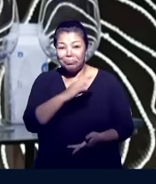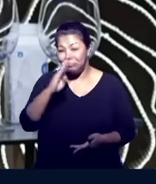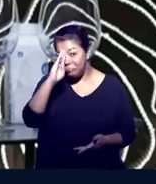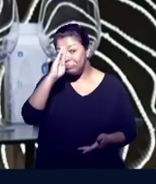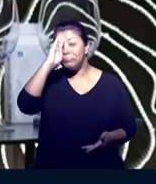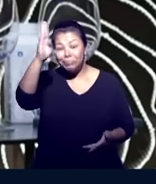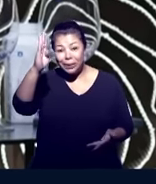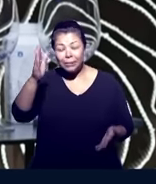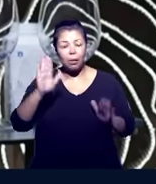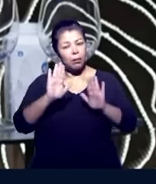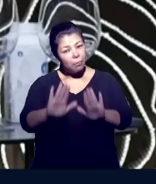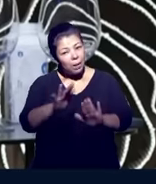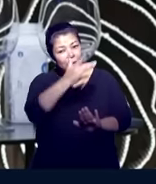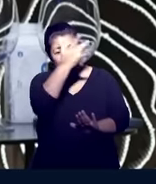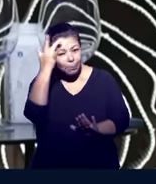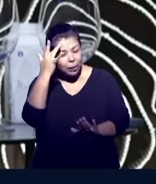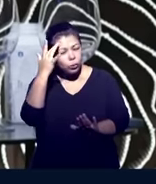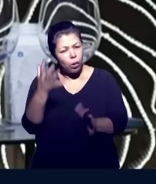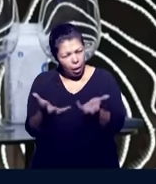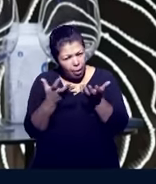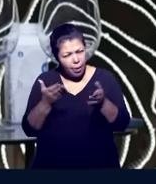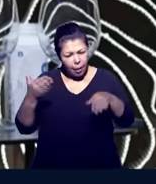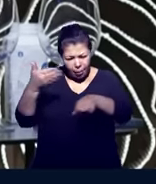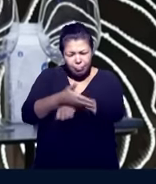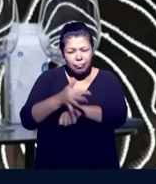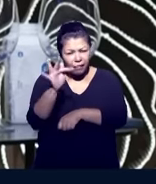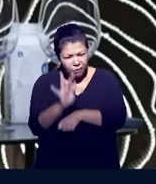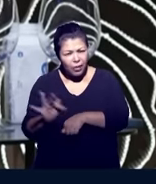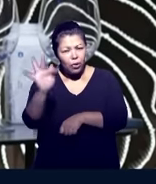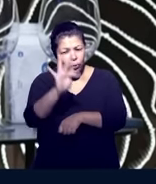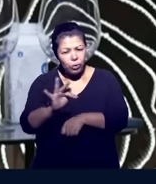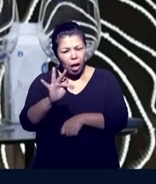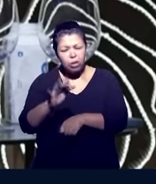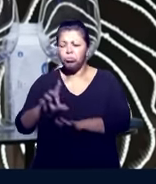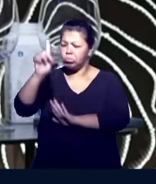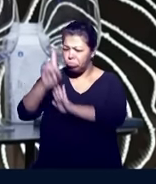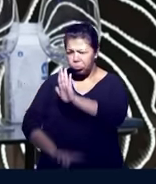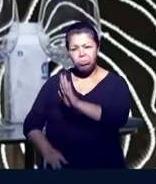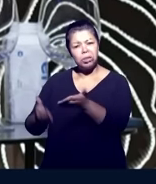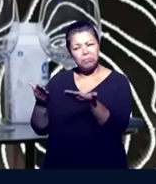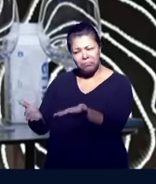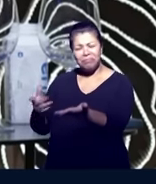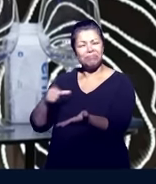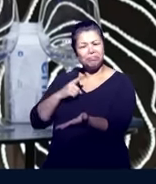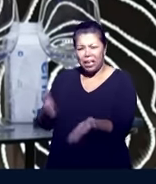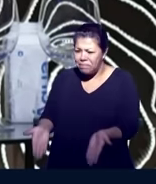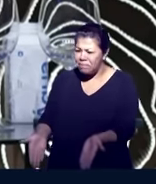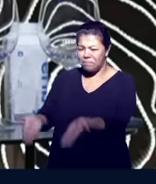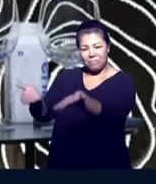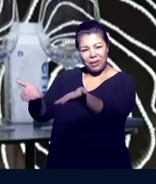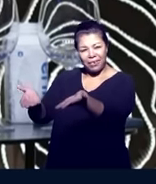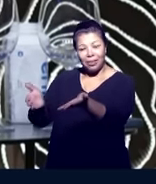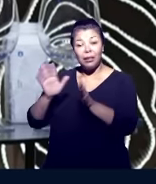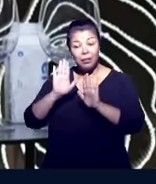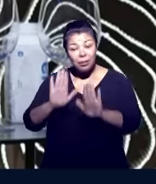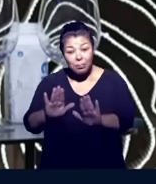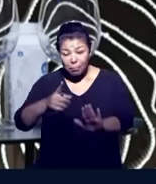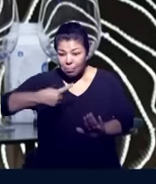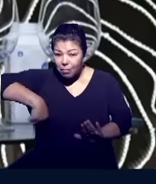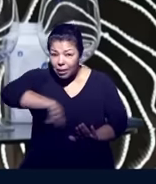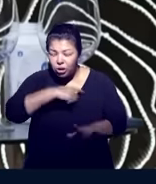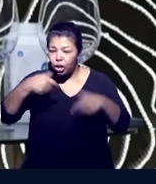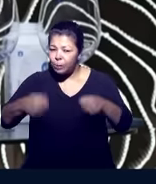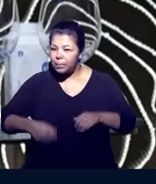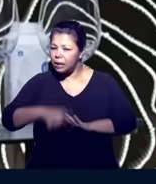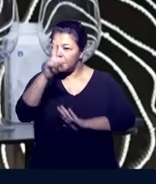universidade tem todo direito mas isso a média de de jovens que vão paraa Universidade na ocde hoje deve estar